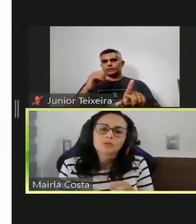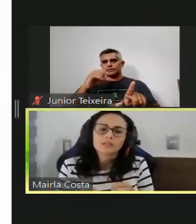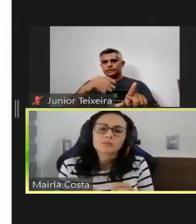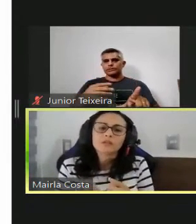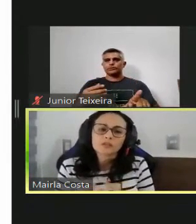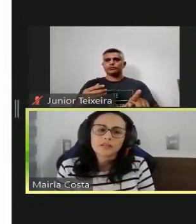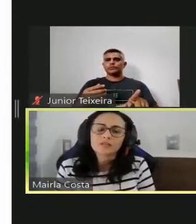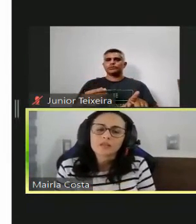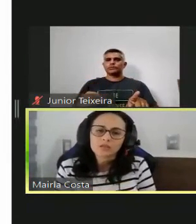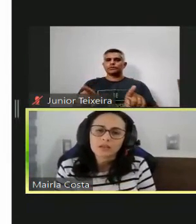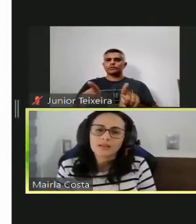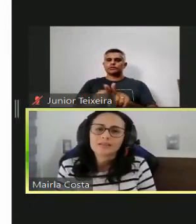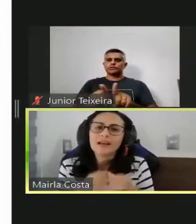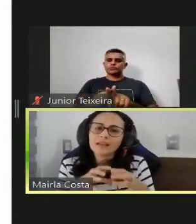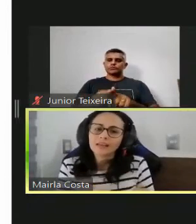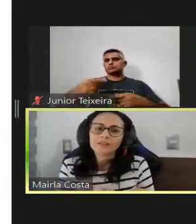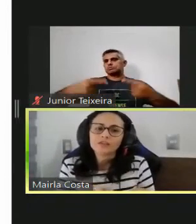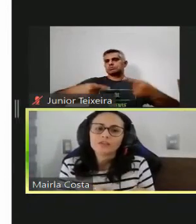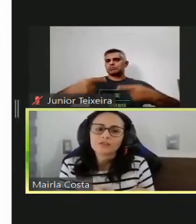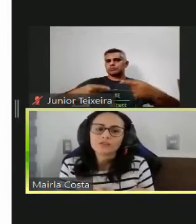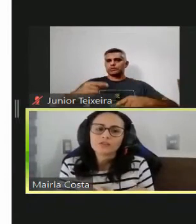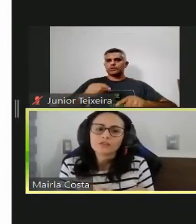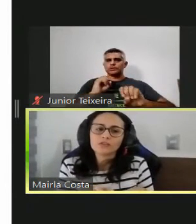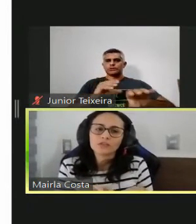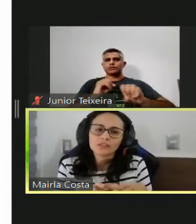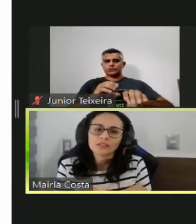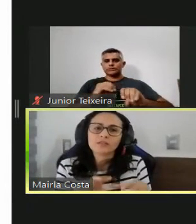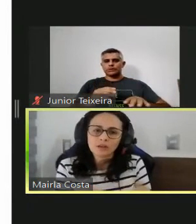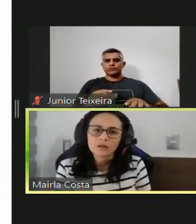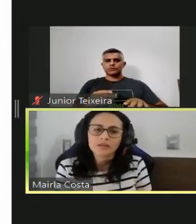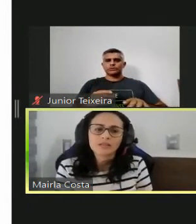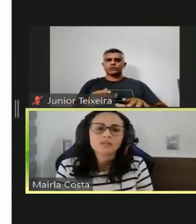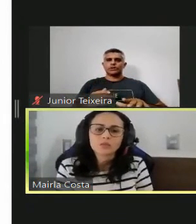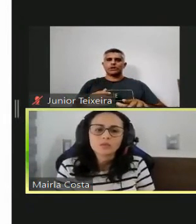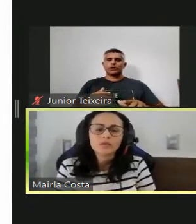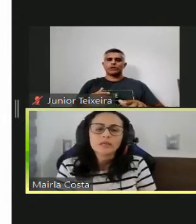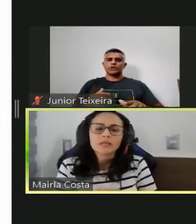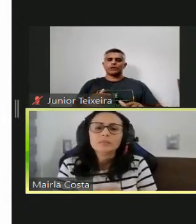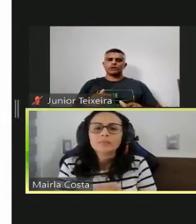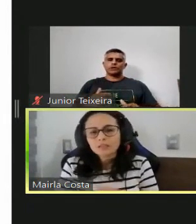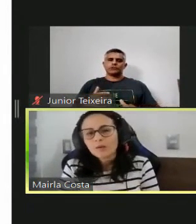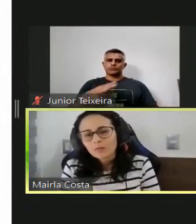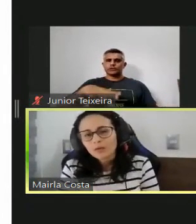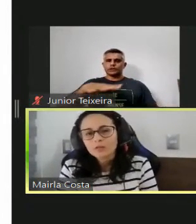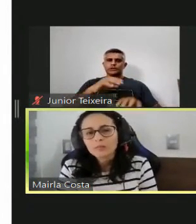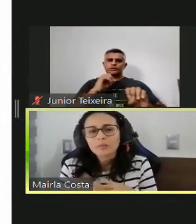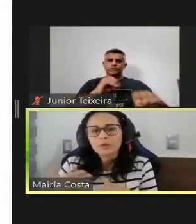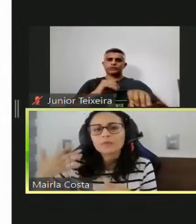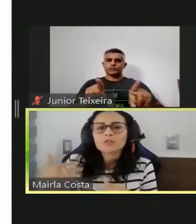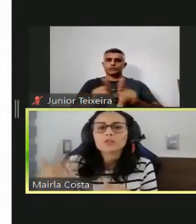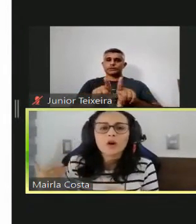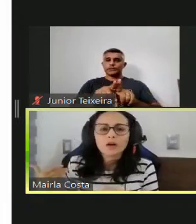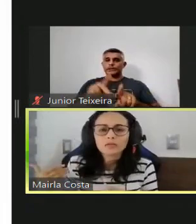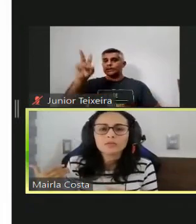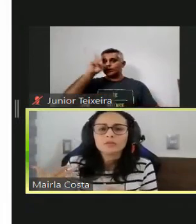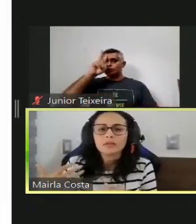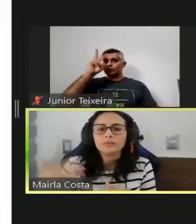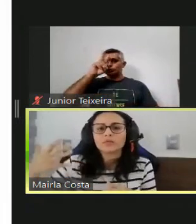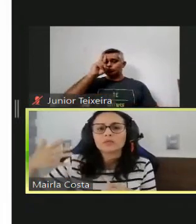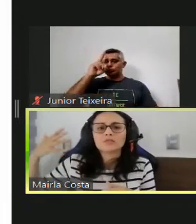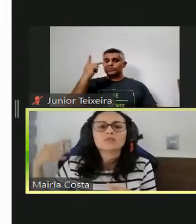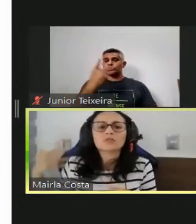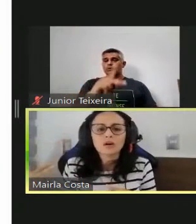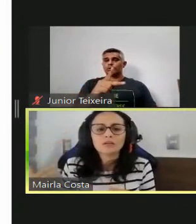das políticas educacionais da rede de ensino na qual eles atuam, e principalmente pelo próprio histórico, né, pelo